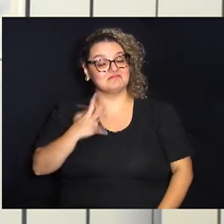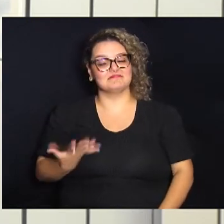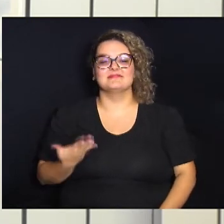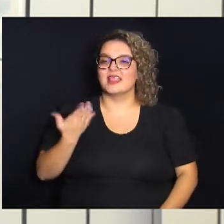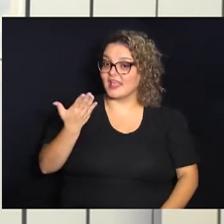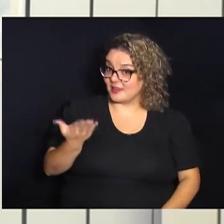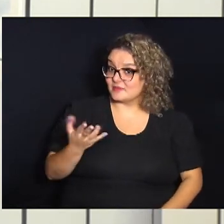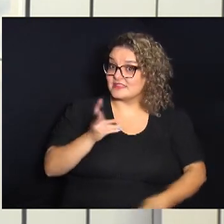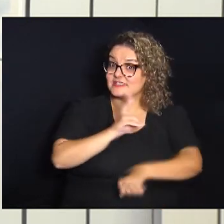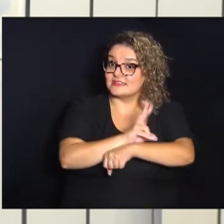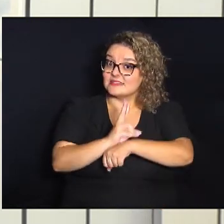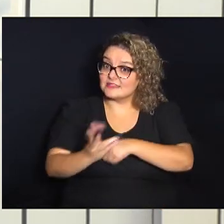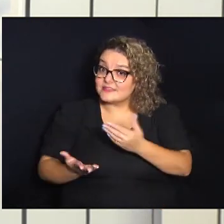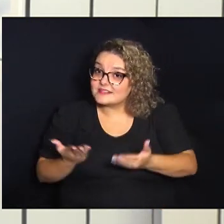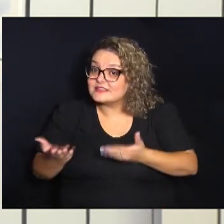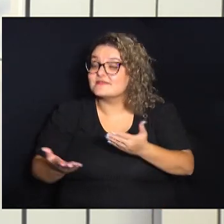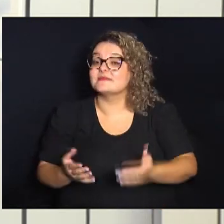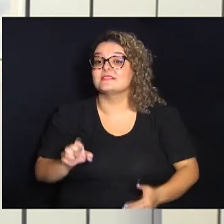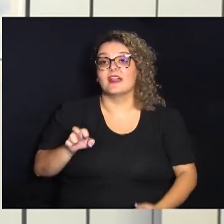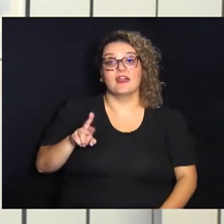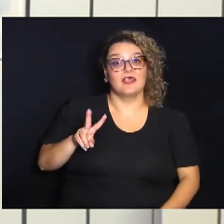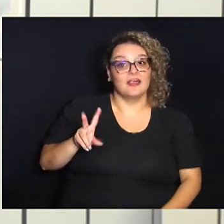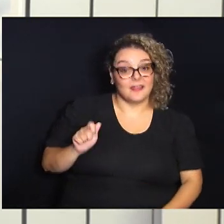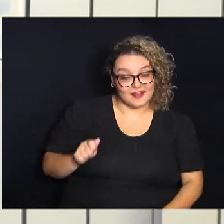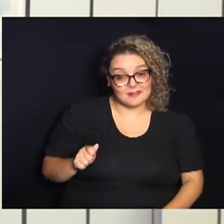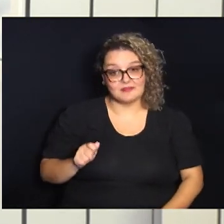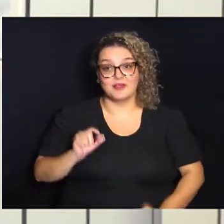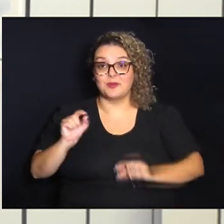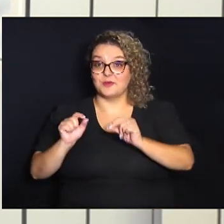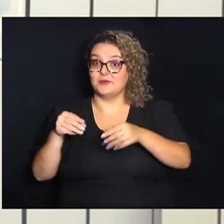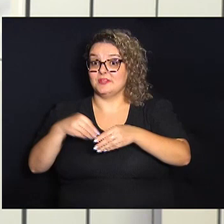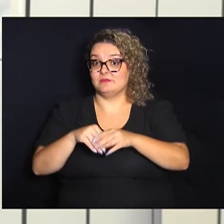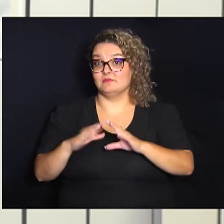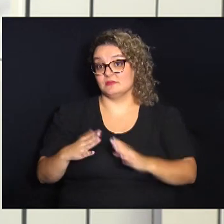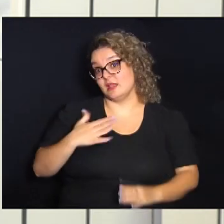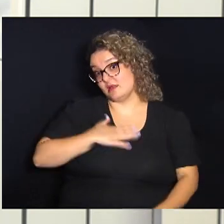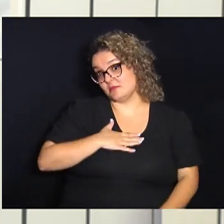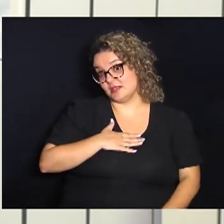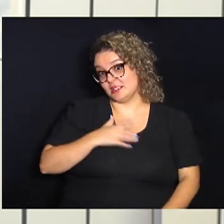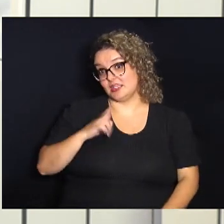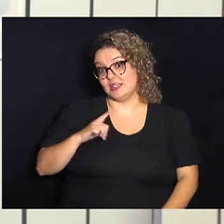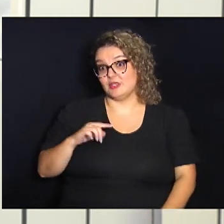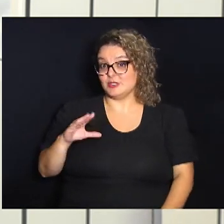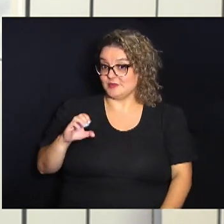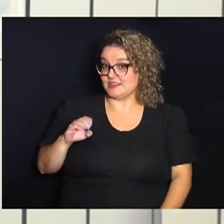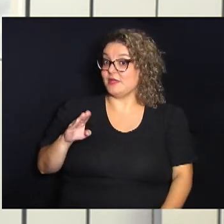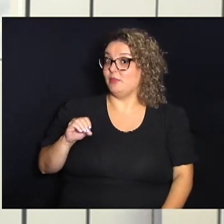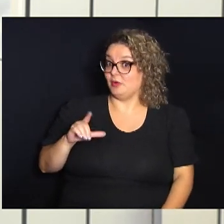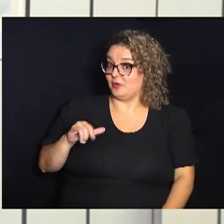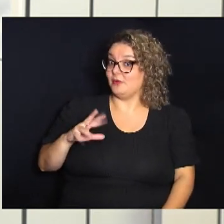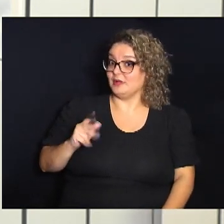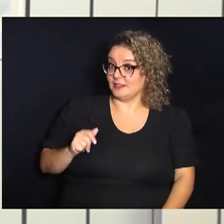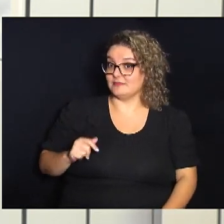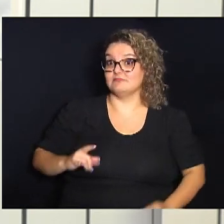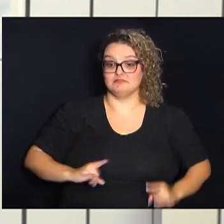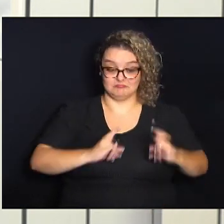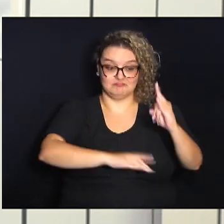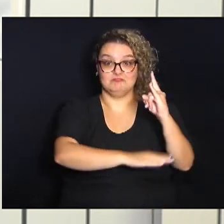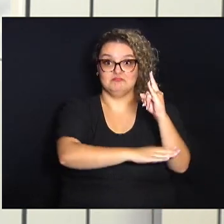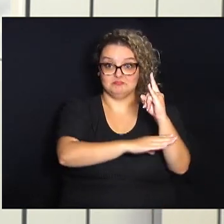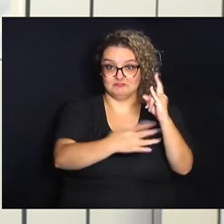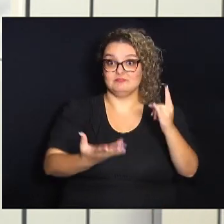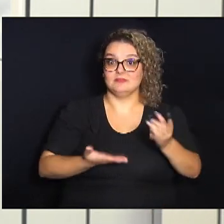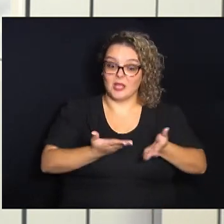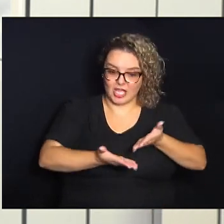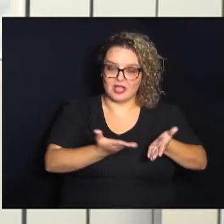você cuidar aí das suas ervas, o que você tem na sua casa. Eu, por exemplo, tenho cebolinha, mesmo no apartamento, ele é cultivado